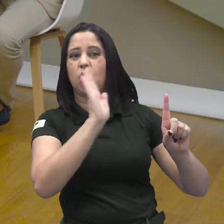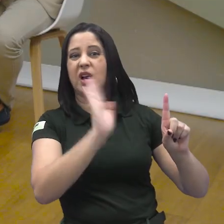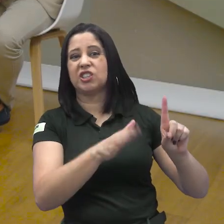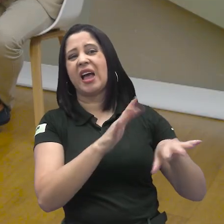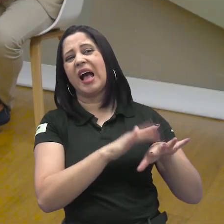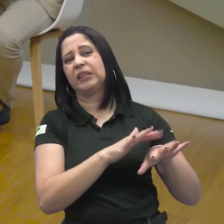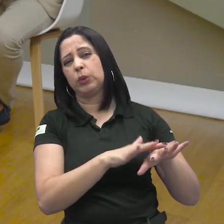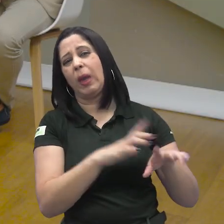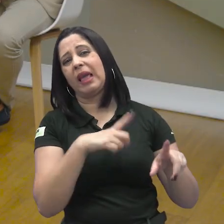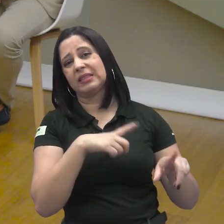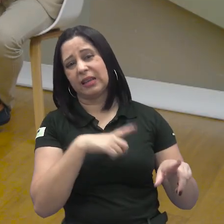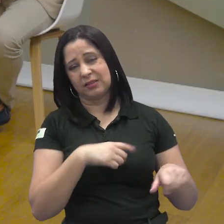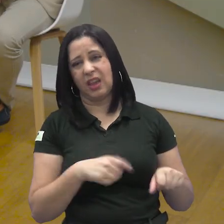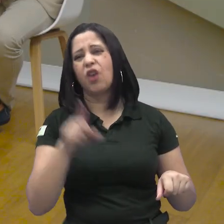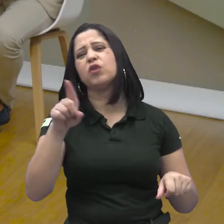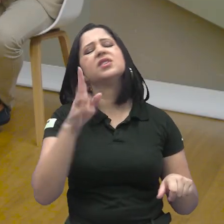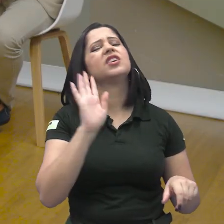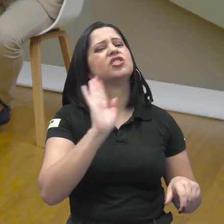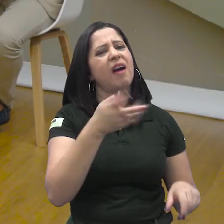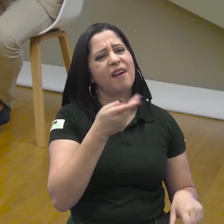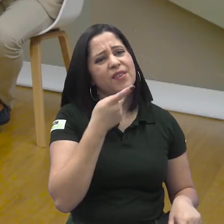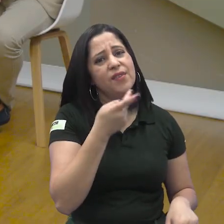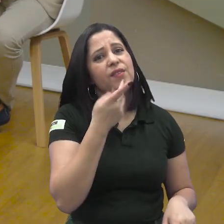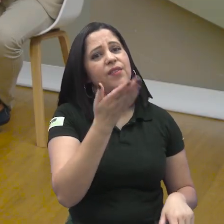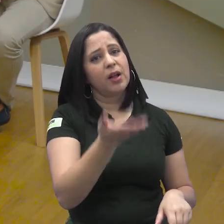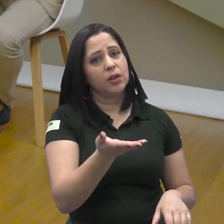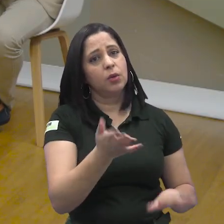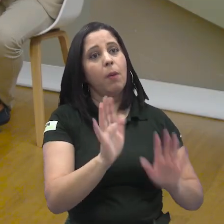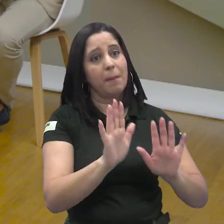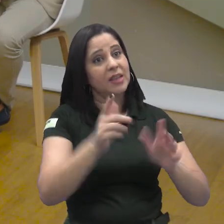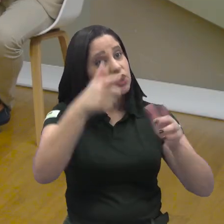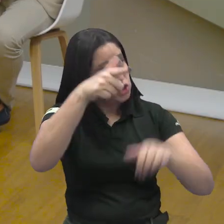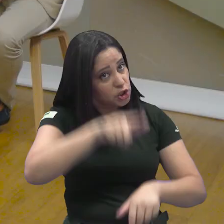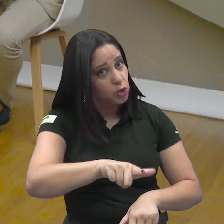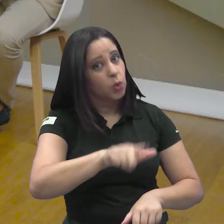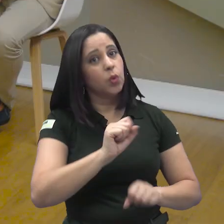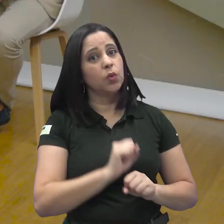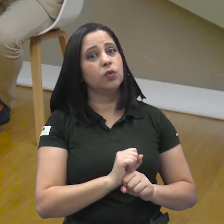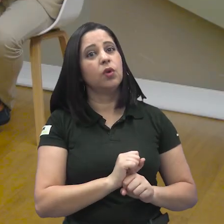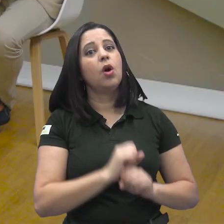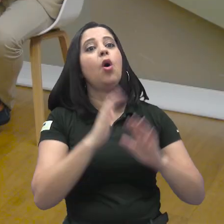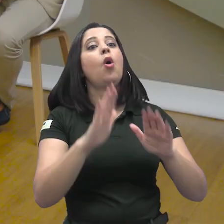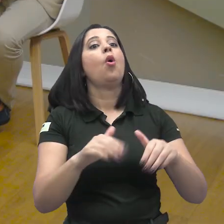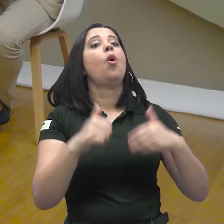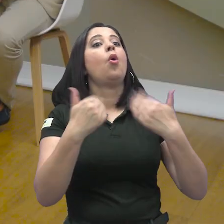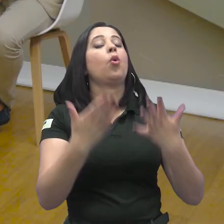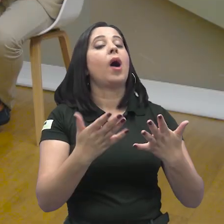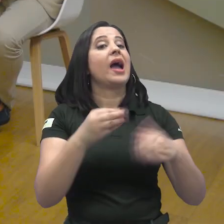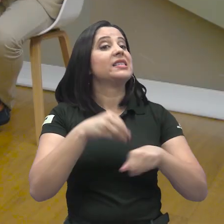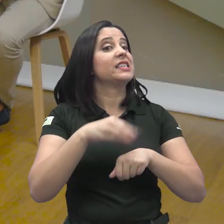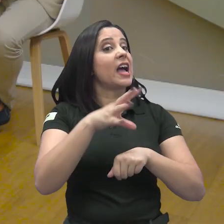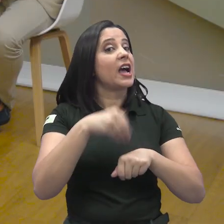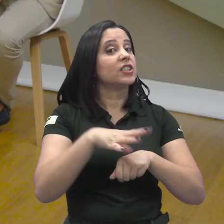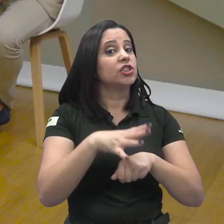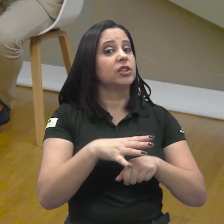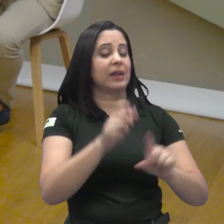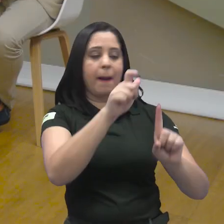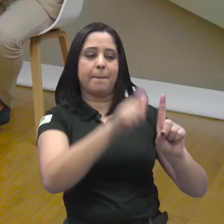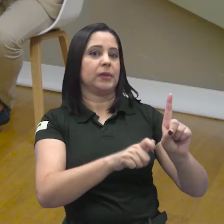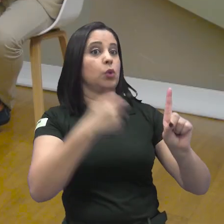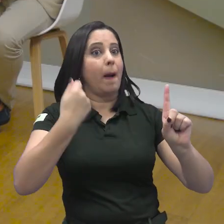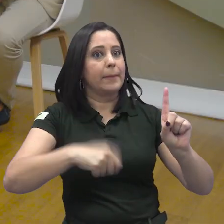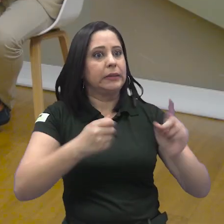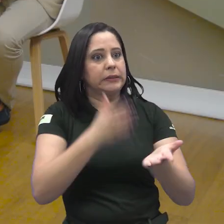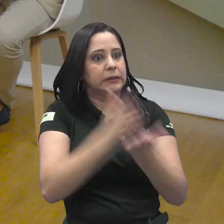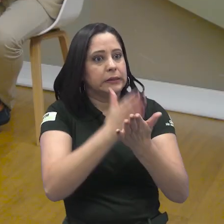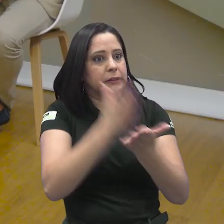pressão alta, eu acho que a gente falou sobre isso o tempo todo aqui no programa, mas vale a gente repetir de novo. Quais são as medidas que são fundamentais, o que ele não pode